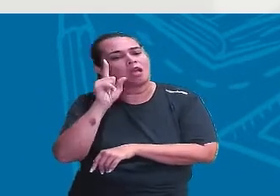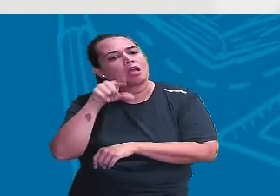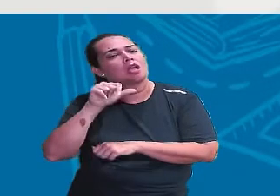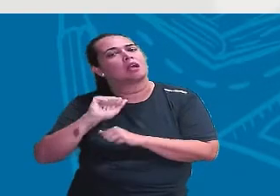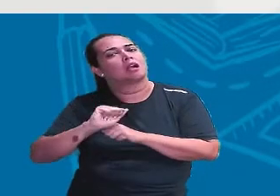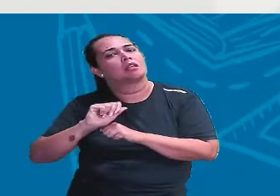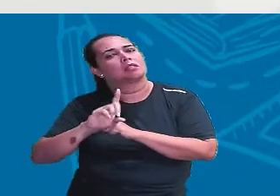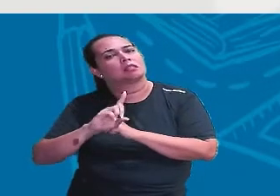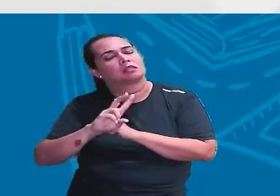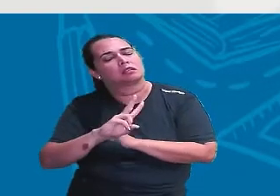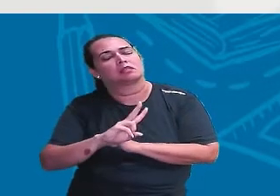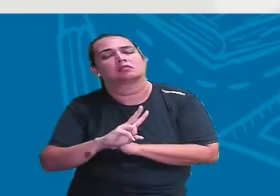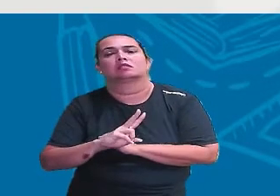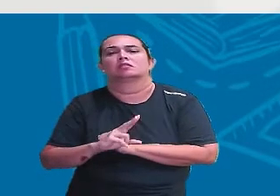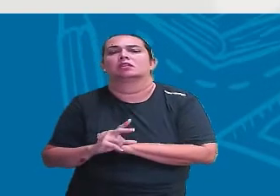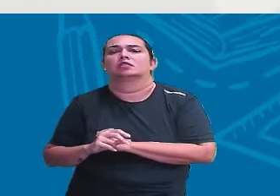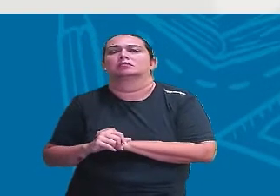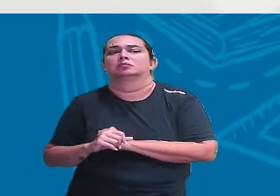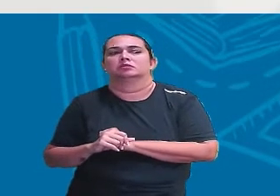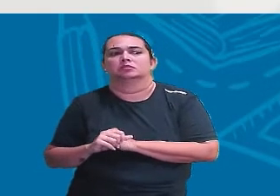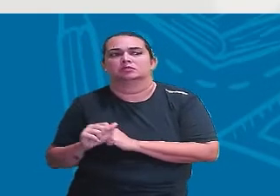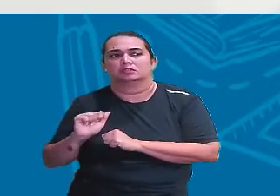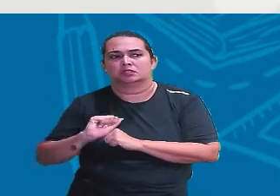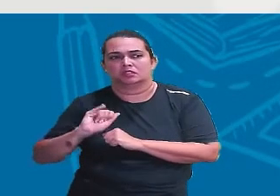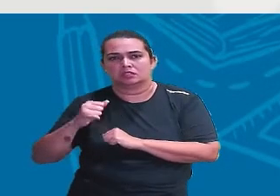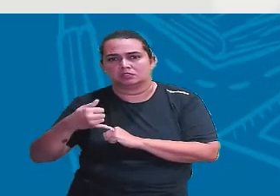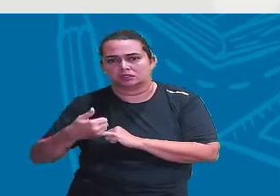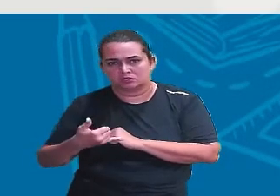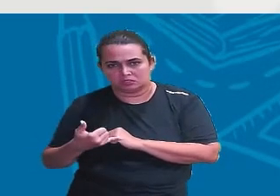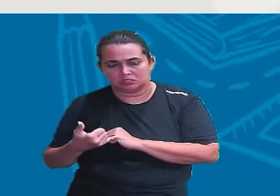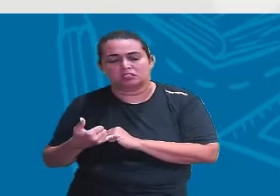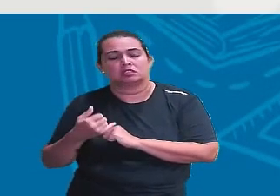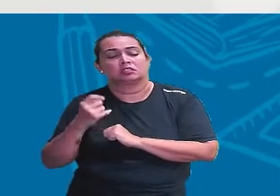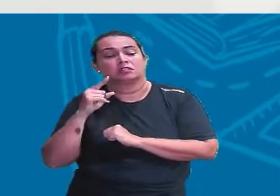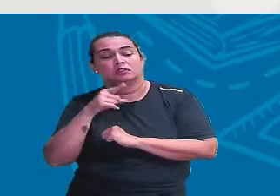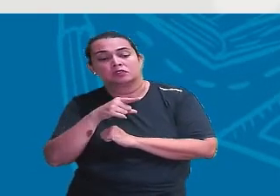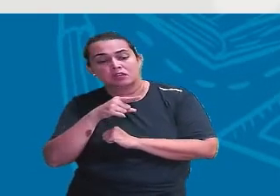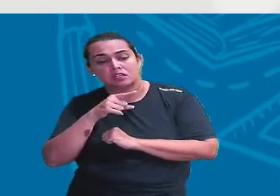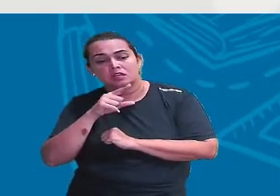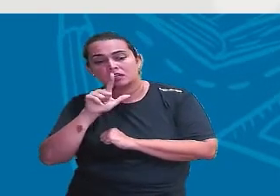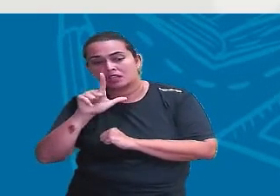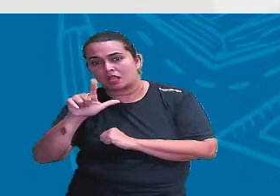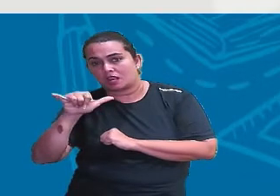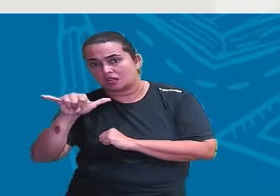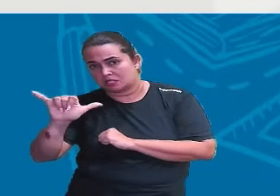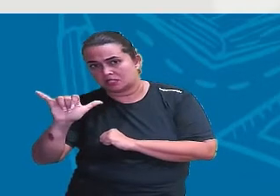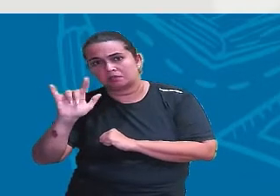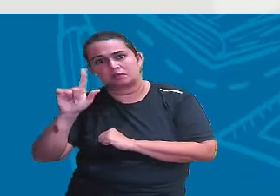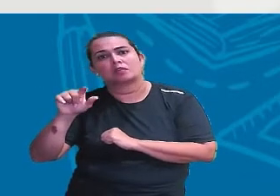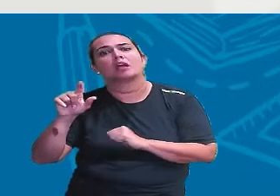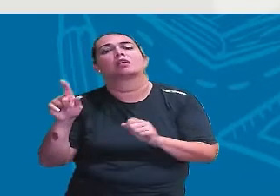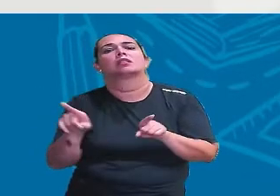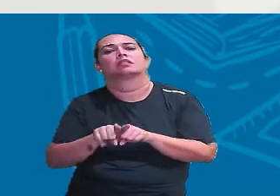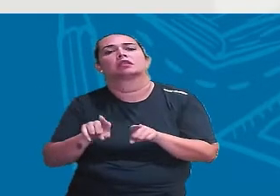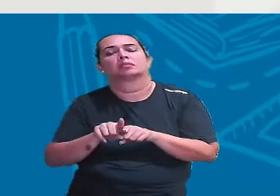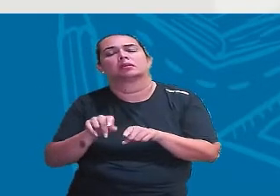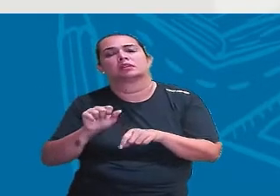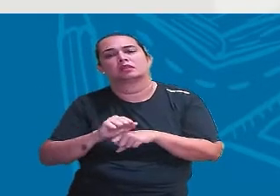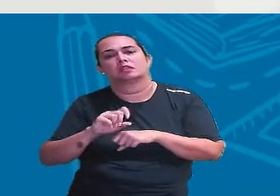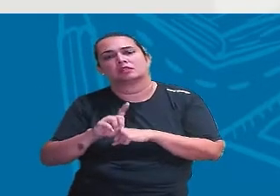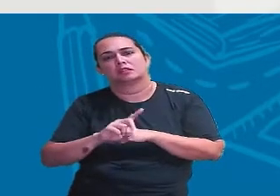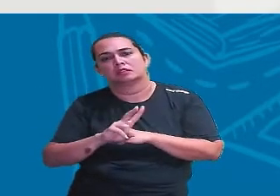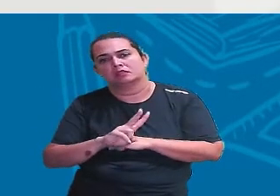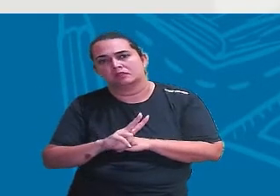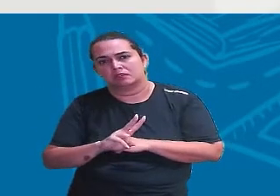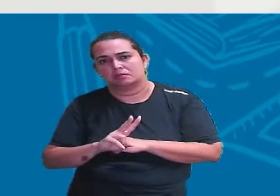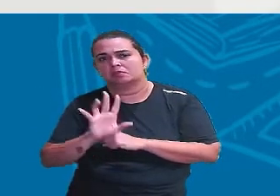tá? Eles são considerados advérbios. Dica maravilhosa. E quanto à conjunção? A conjunção, gente,